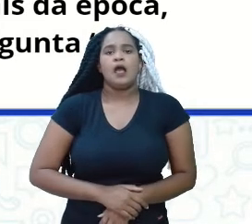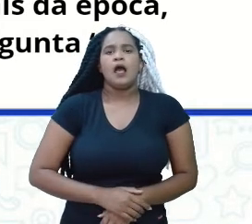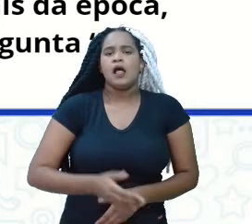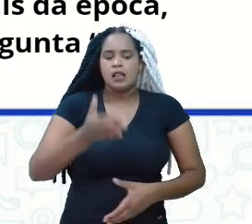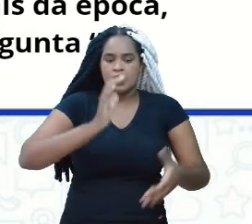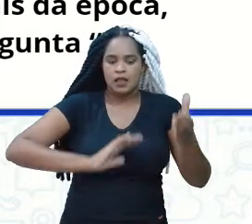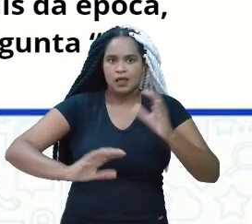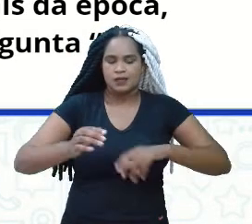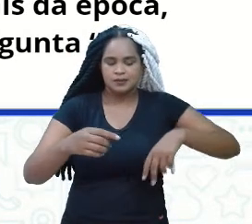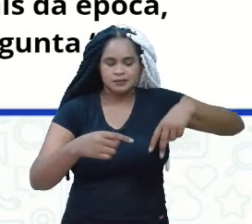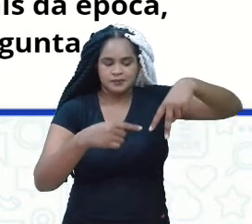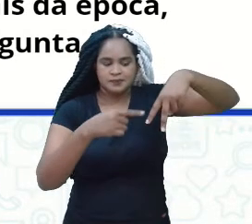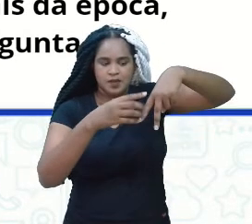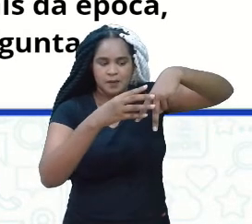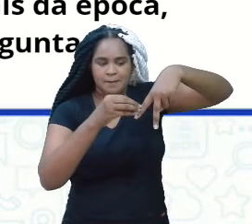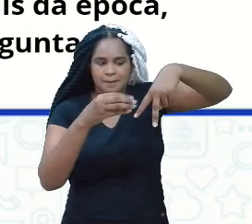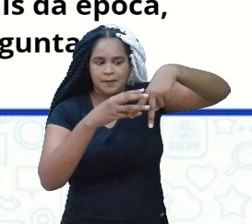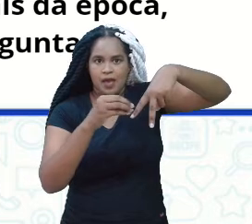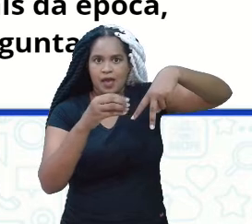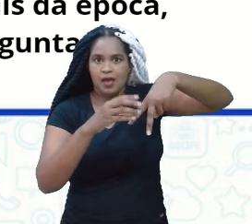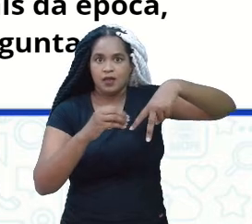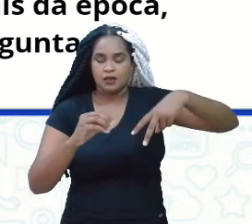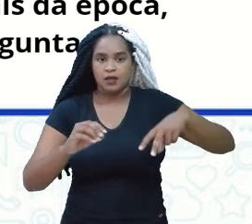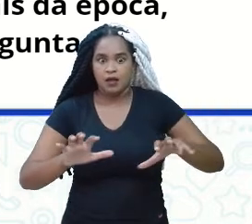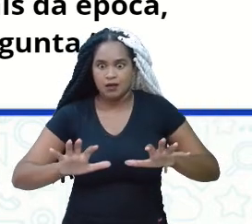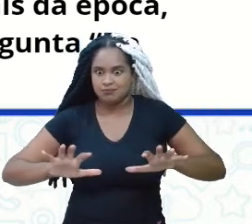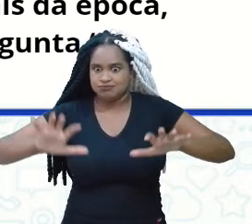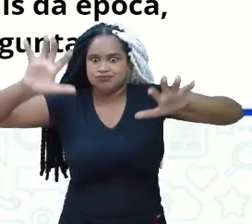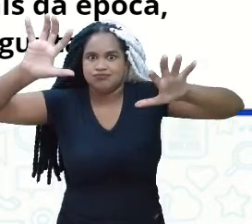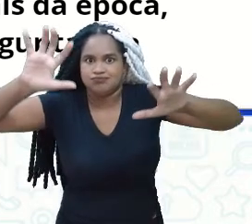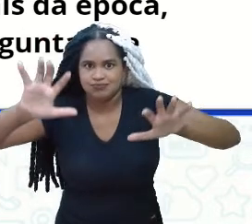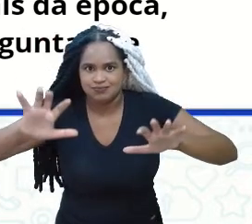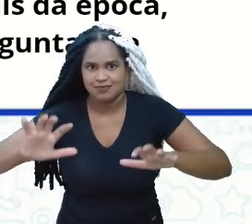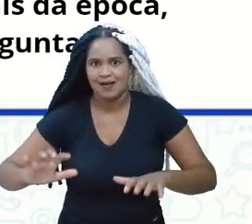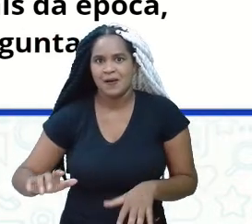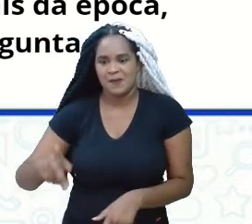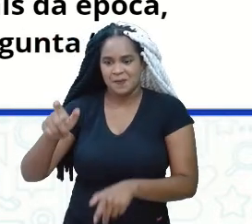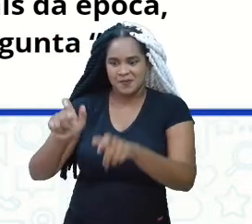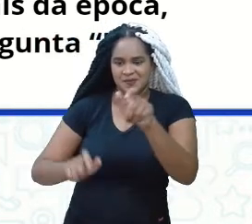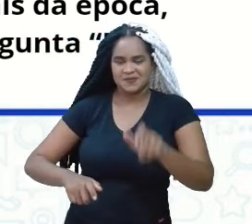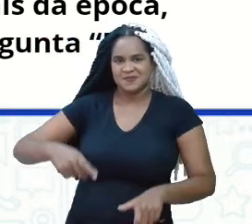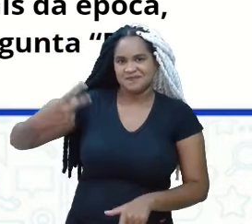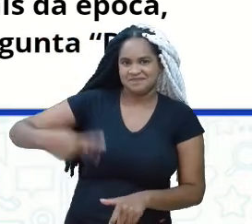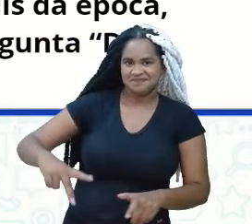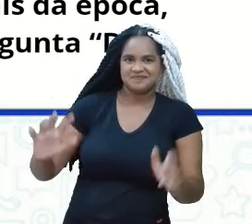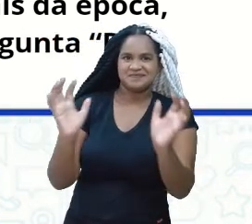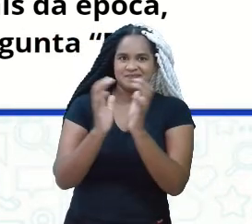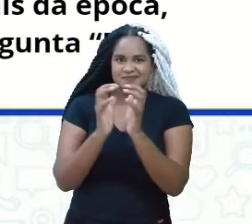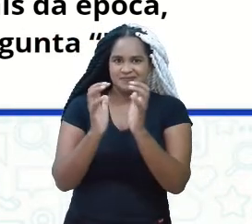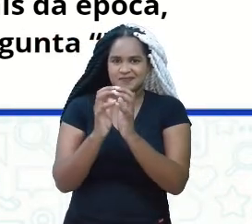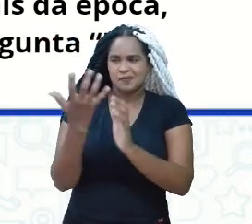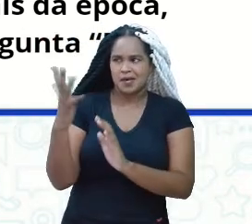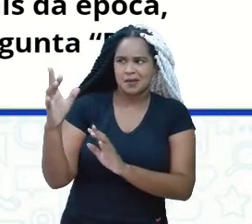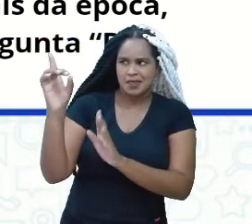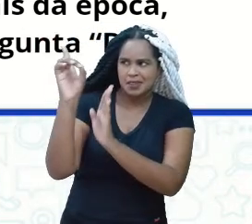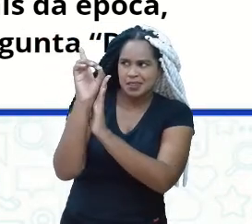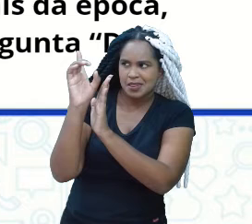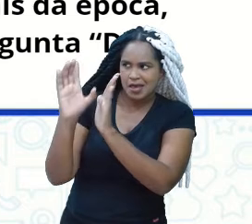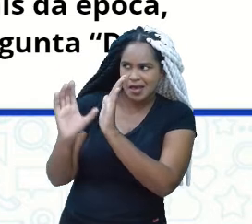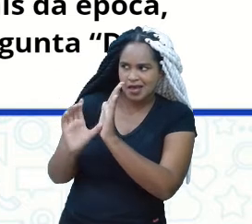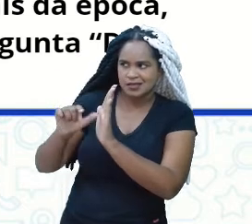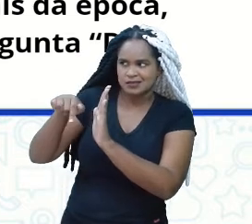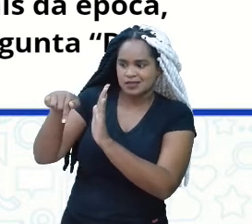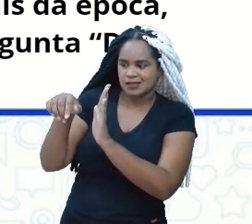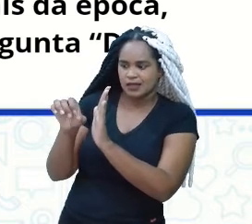perna cabeluda, assombrava os recifenses na década de 70. Há quem acredite que tudo